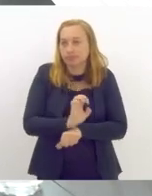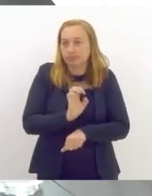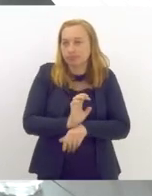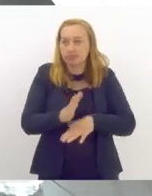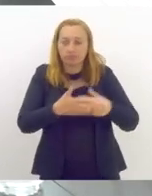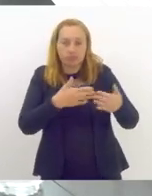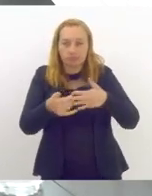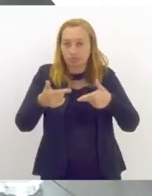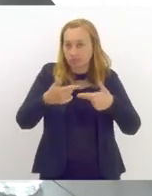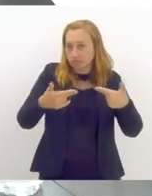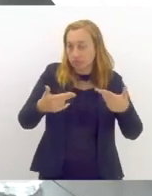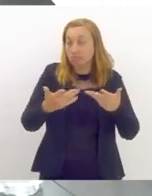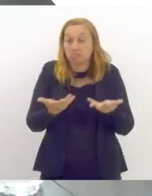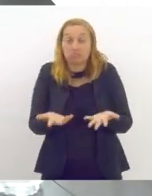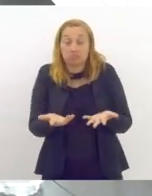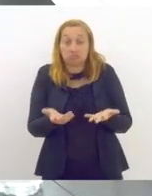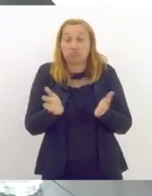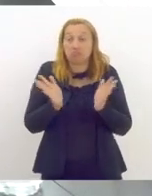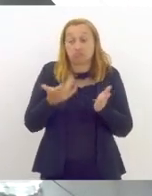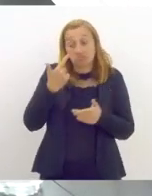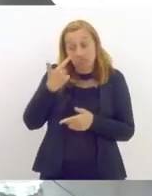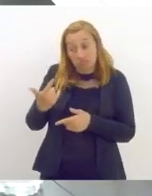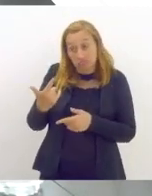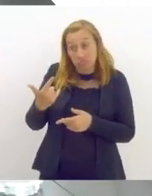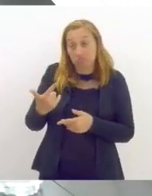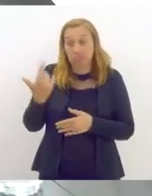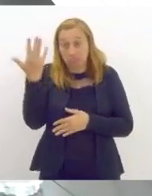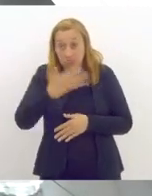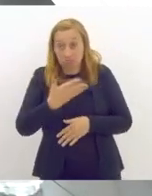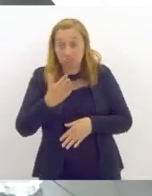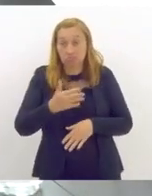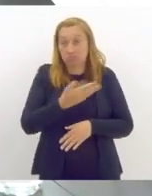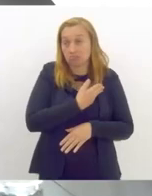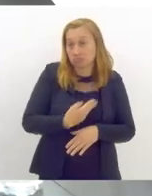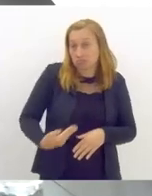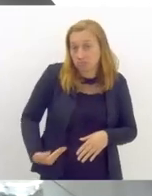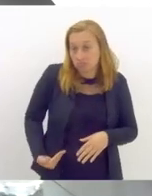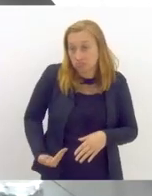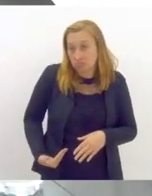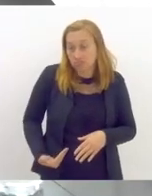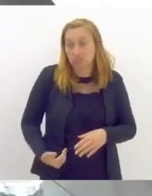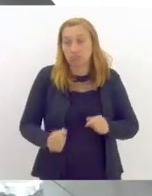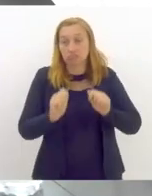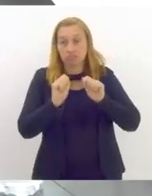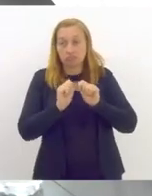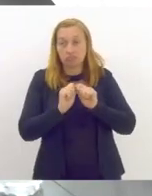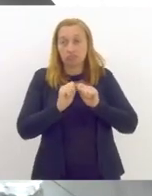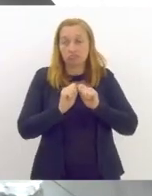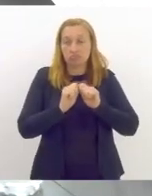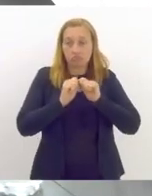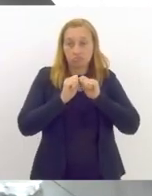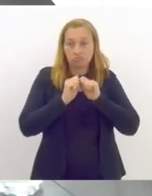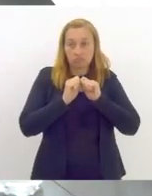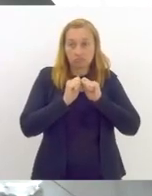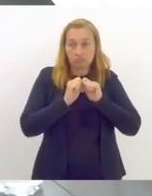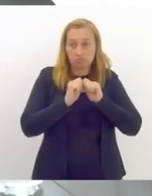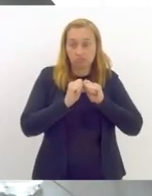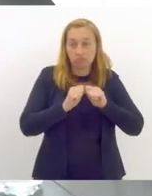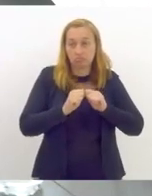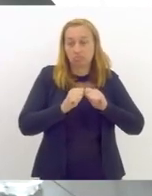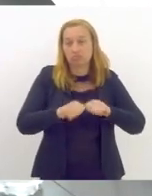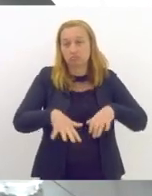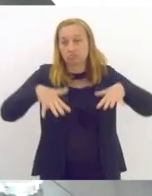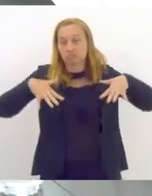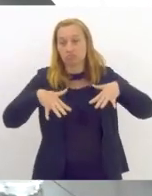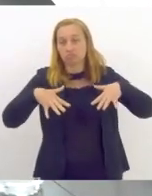qualquer maneira e hoje tá aí mais uma prova era um governador era uma assembleia legislativa que deixou passar o maior